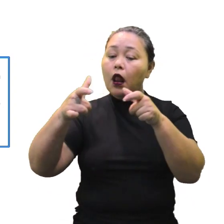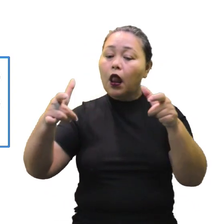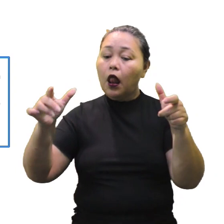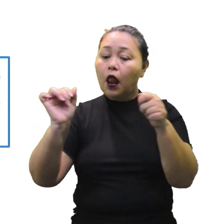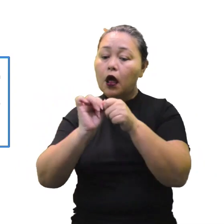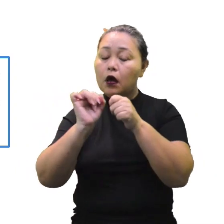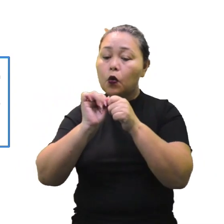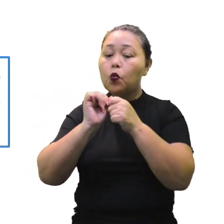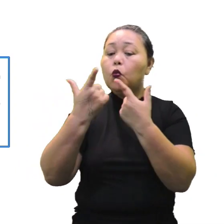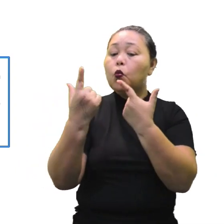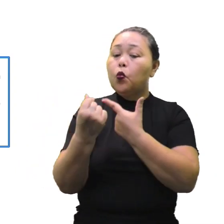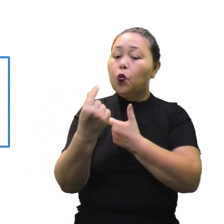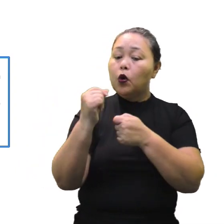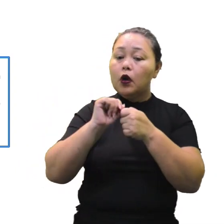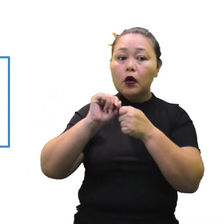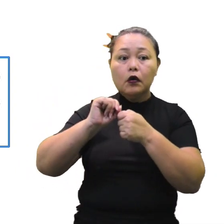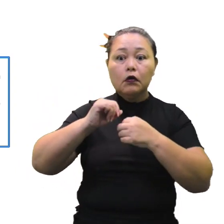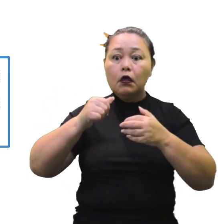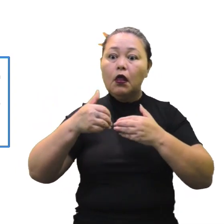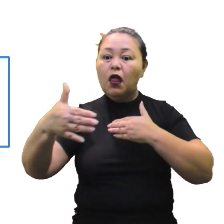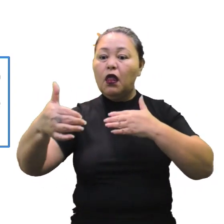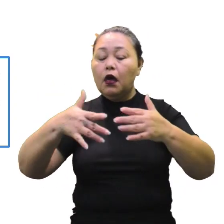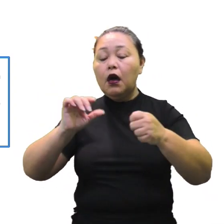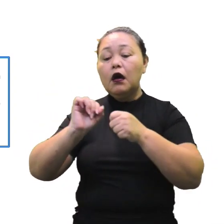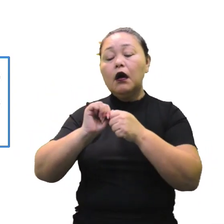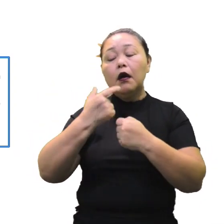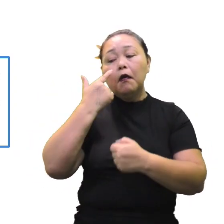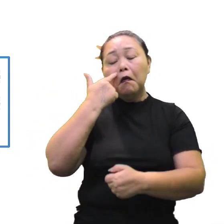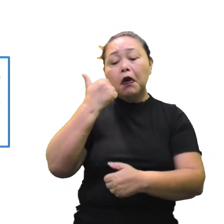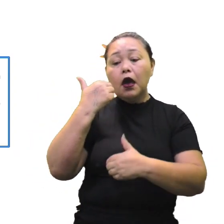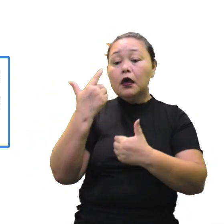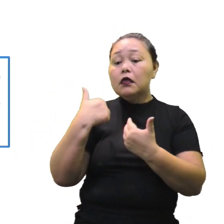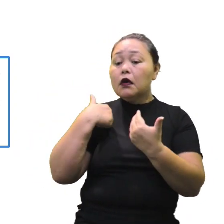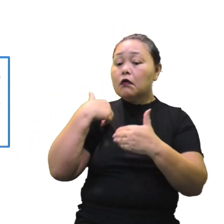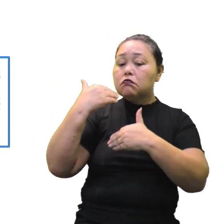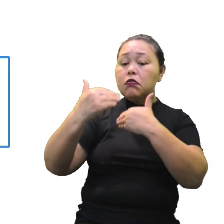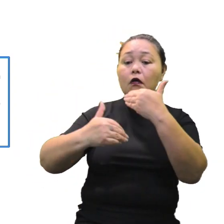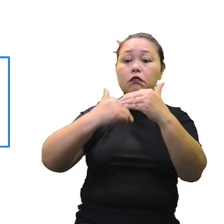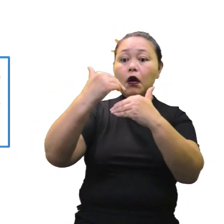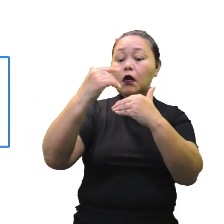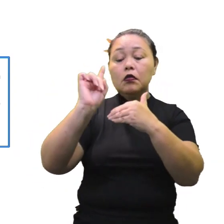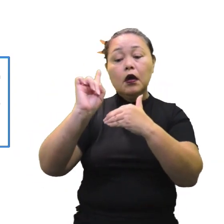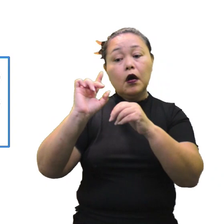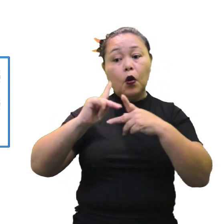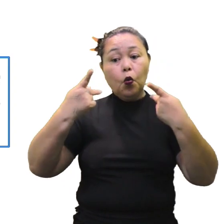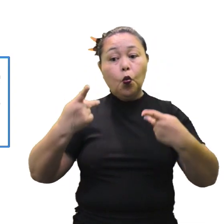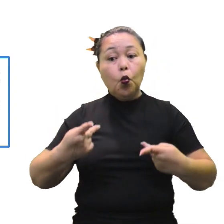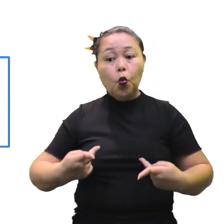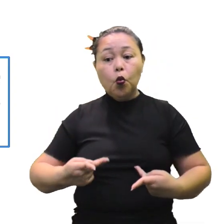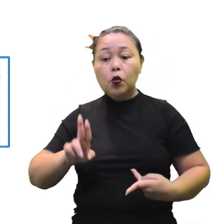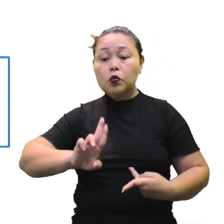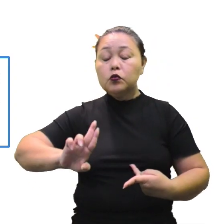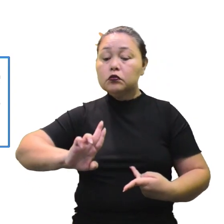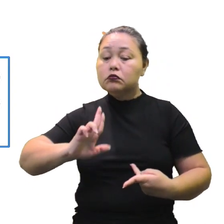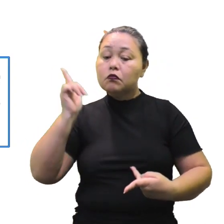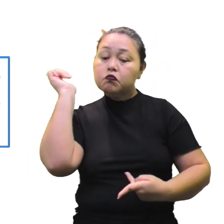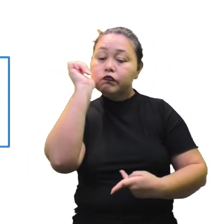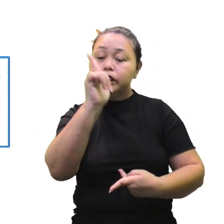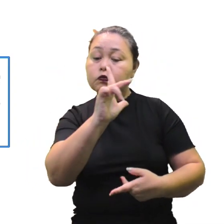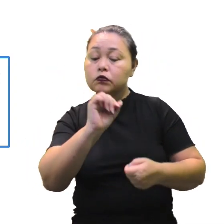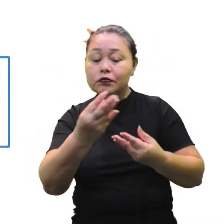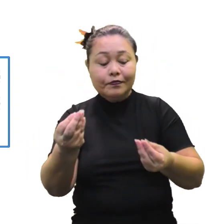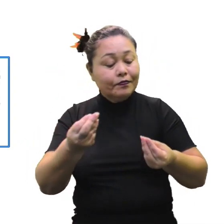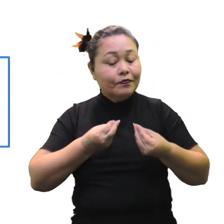desordenado gera falsa ilusão de desenvolvimento. A humanidade não usufrui só das conquistas e